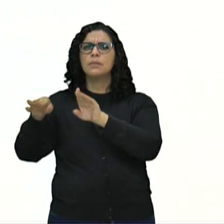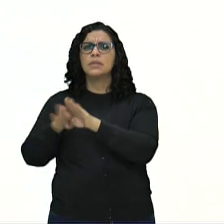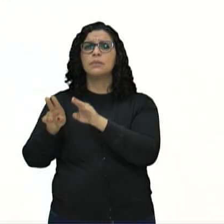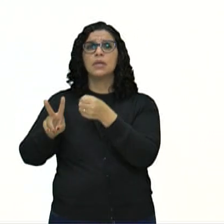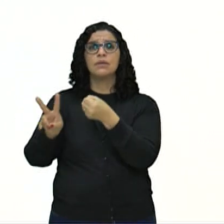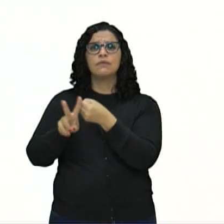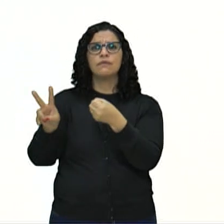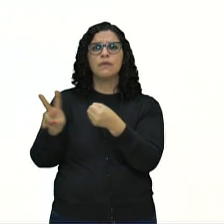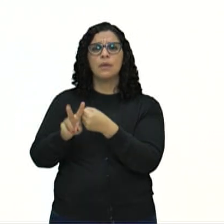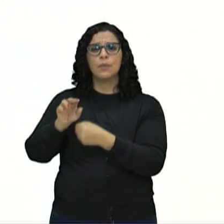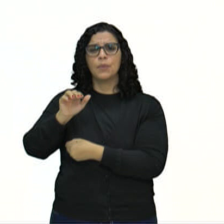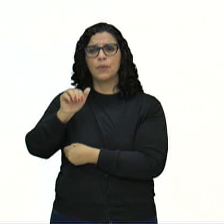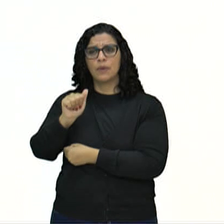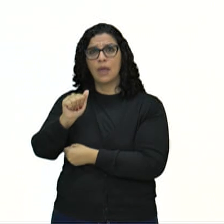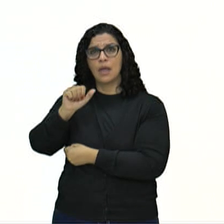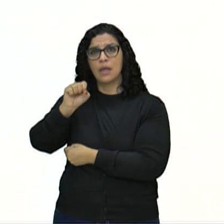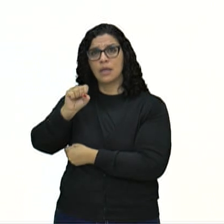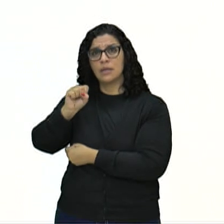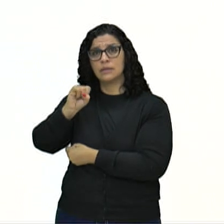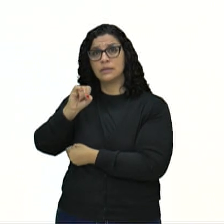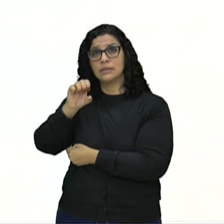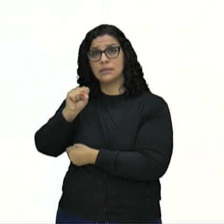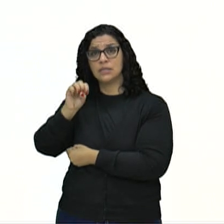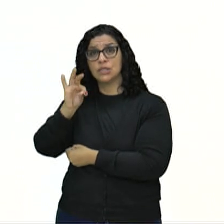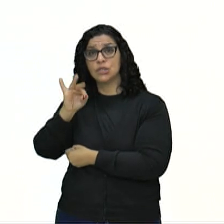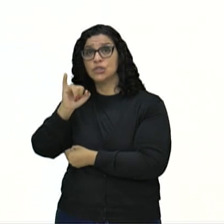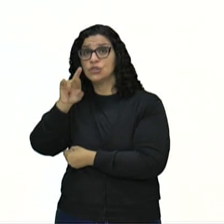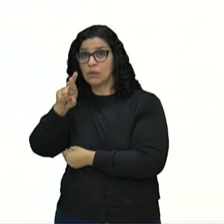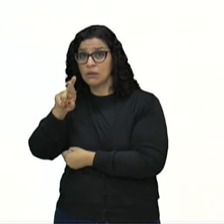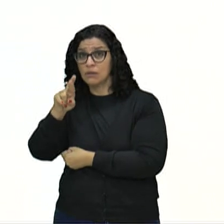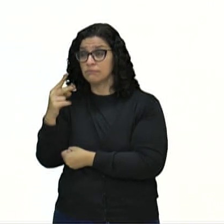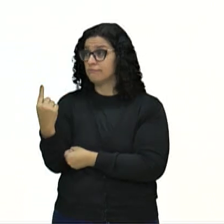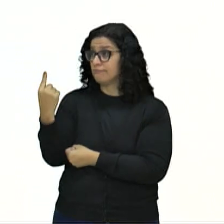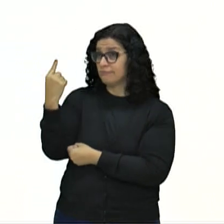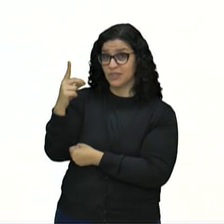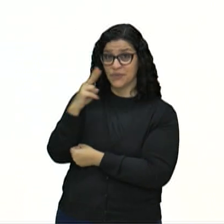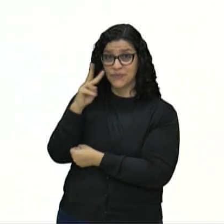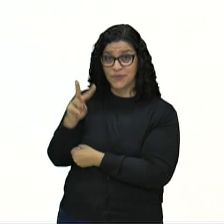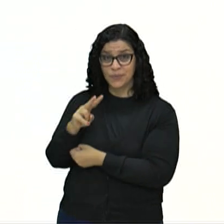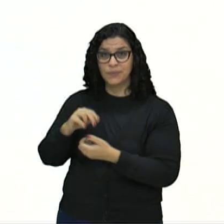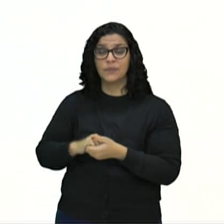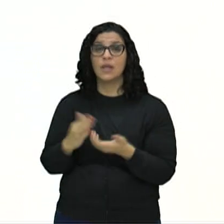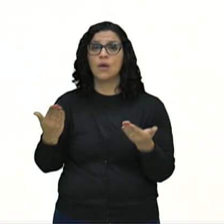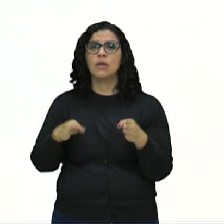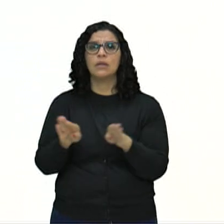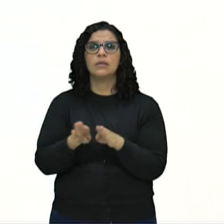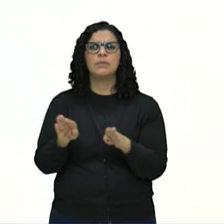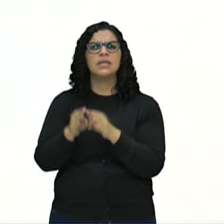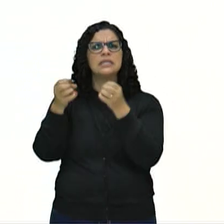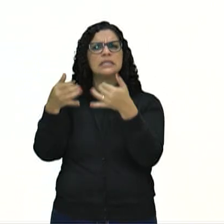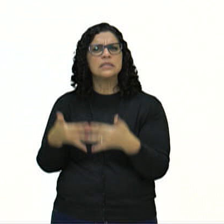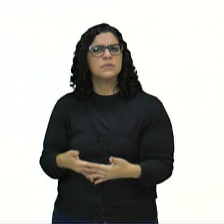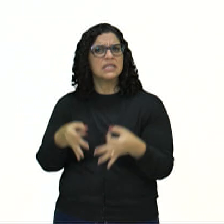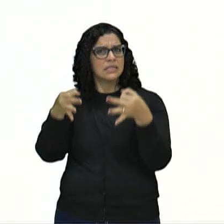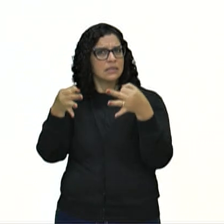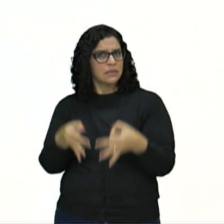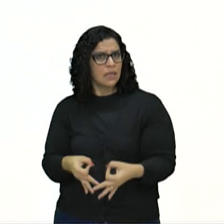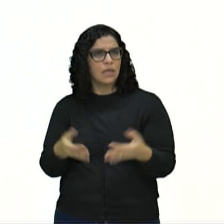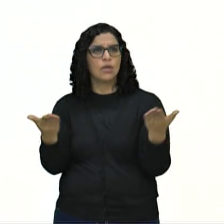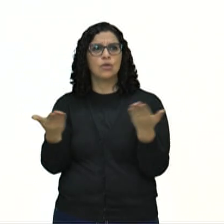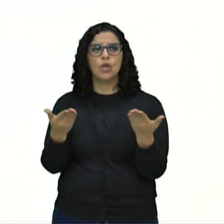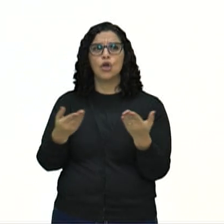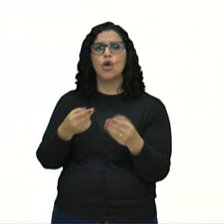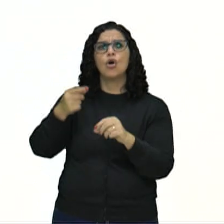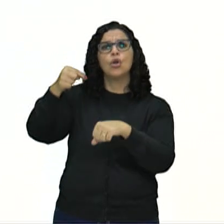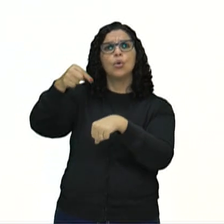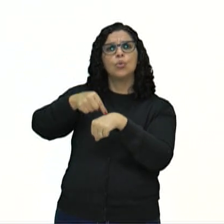verbo assistir. Encontraram lá? O verbo assistir. Calvin usa corretamente a regência